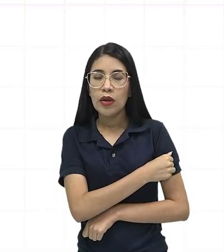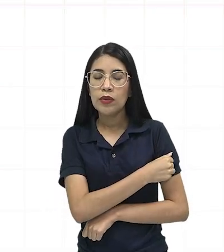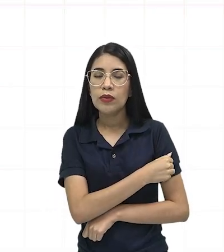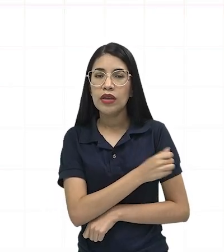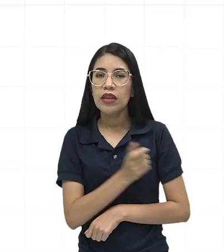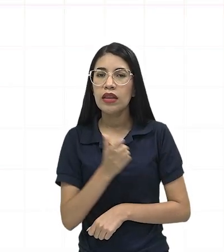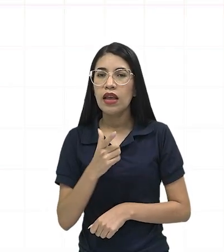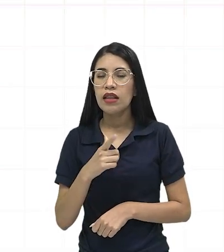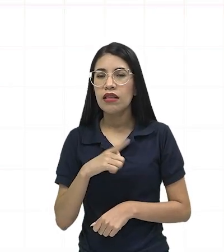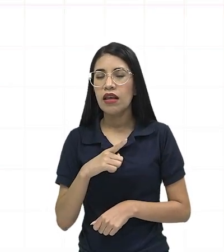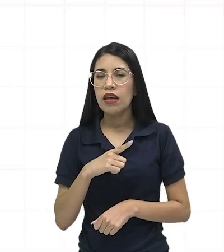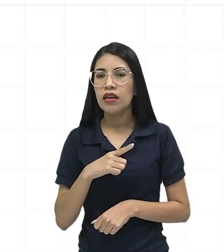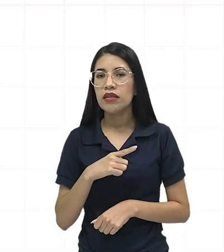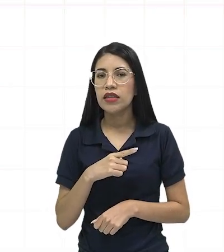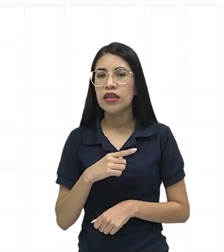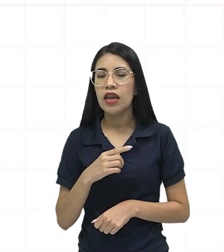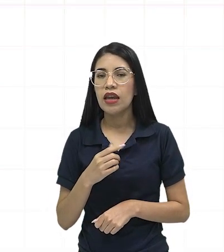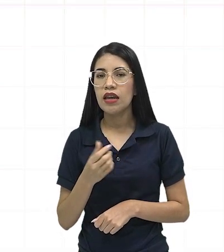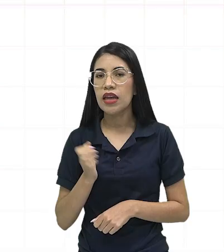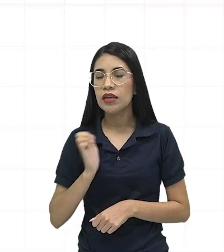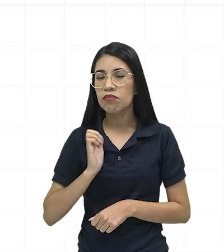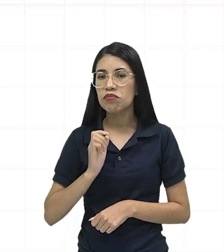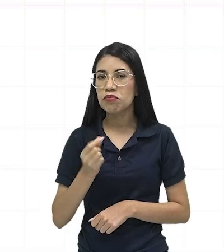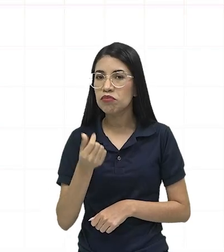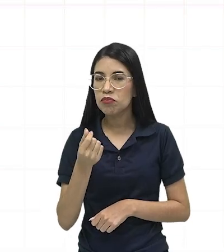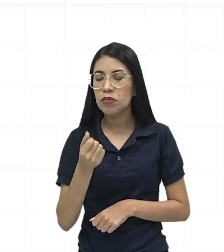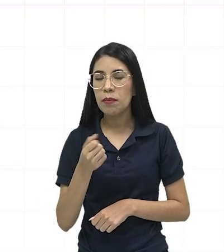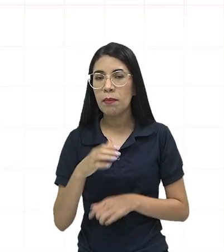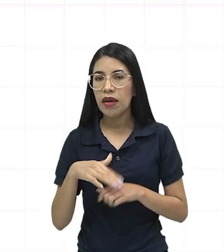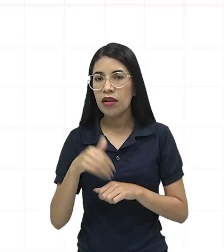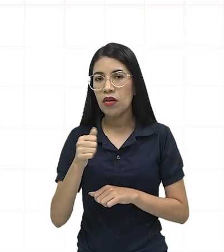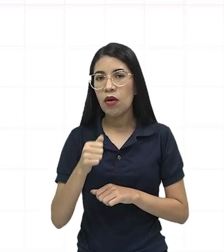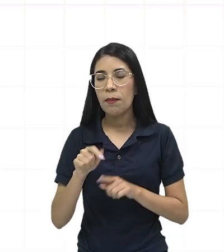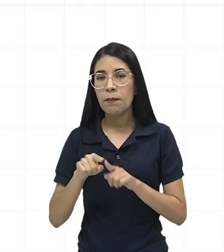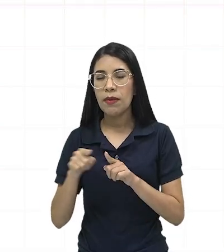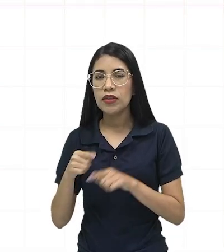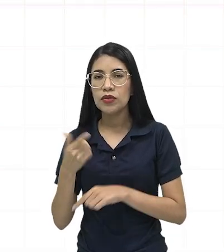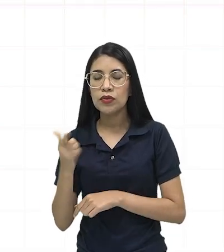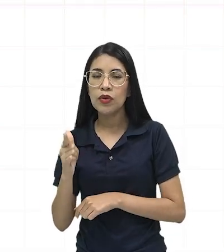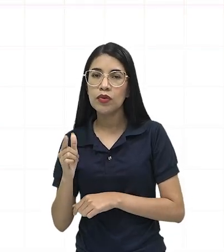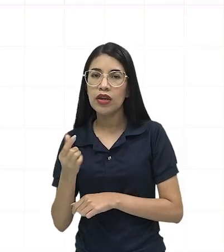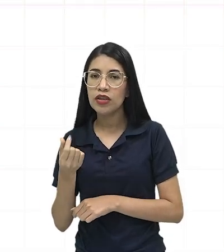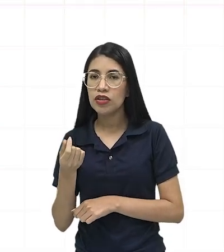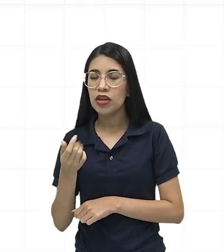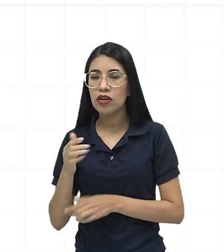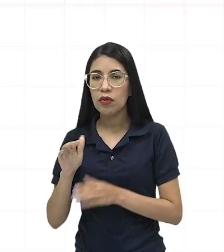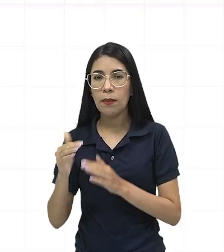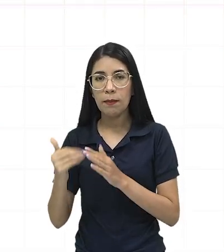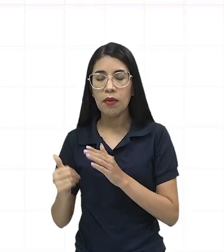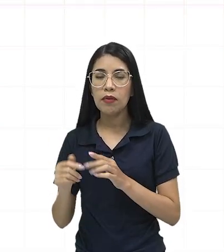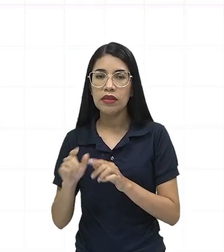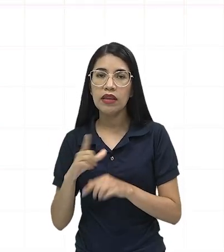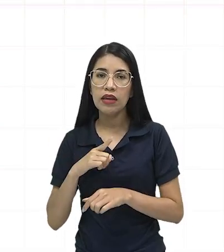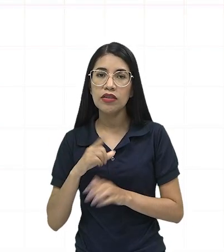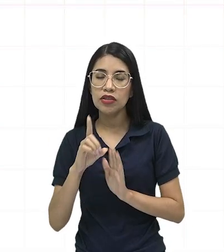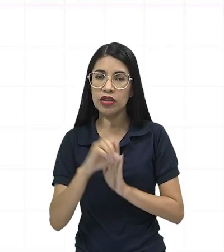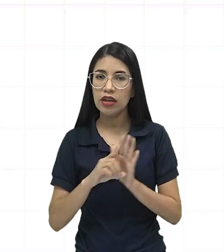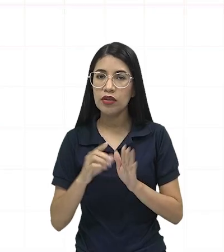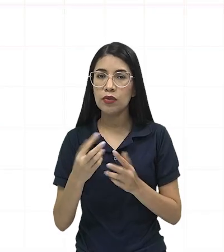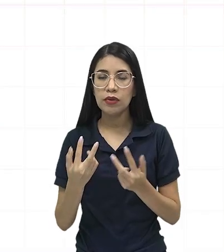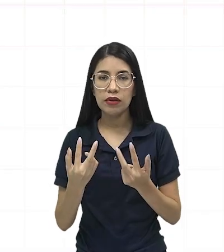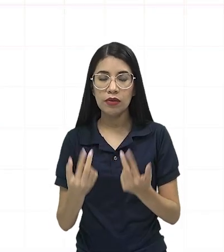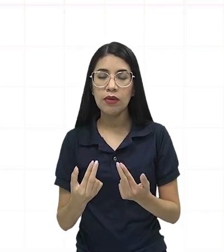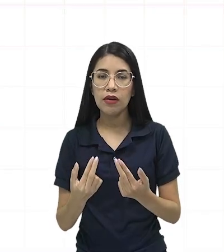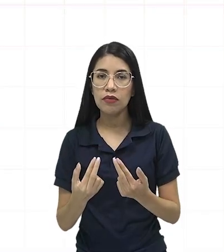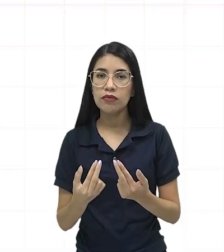melhores condições sociais e outro que tem uma baixa condição social, os dois têm direito à escola, os dois têm direito à educação, isso é